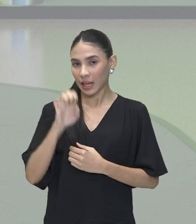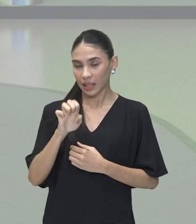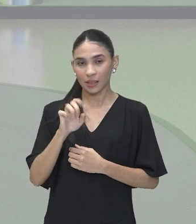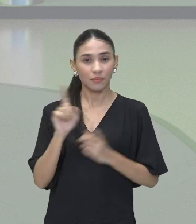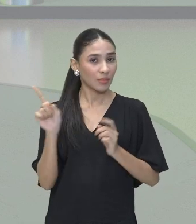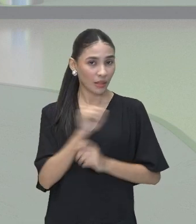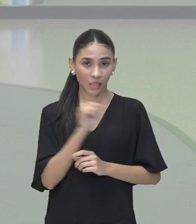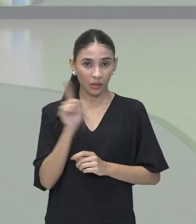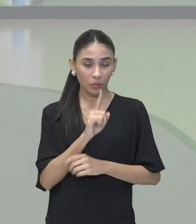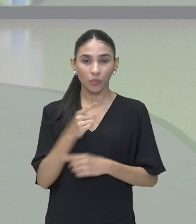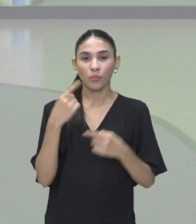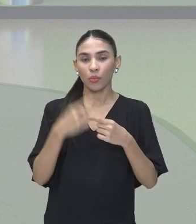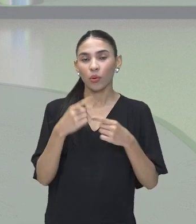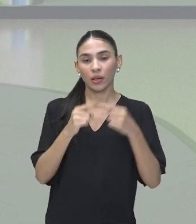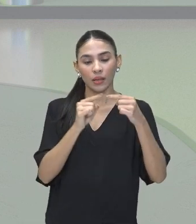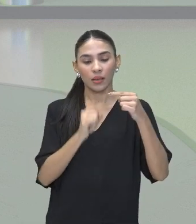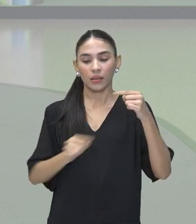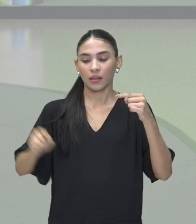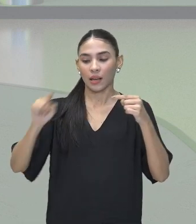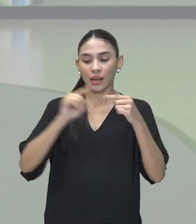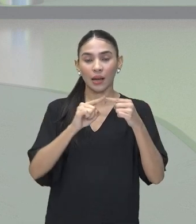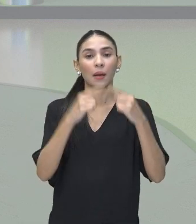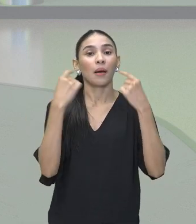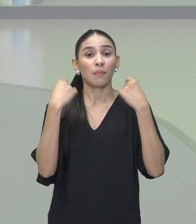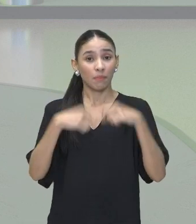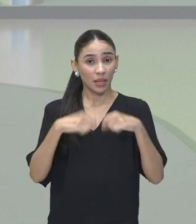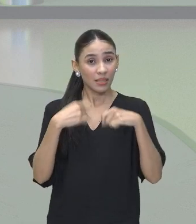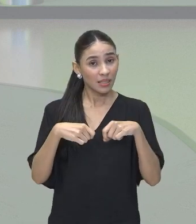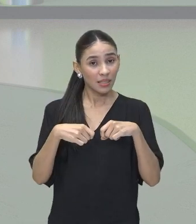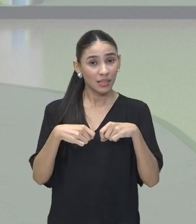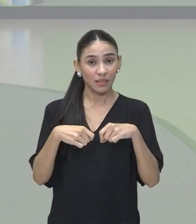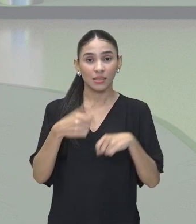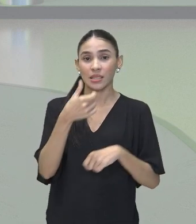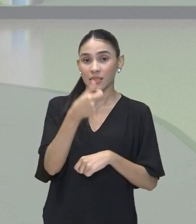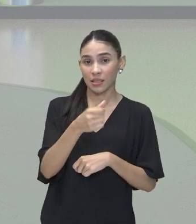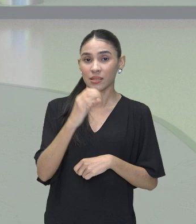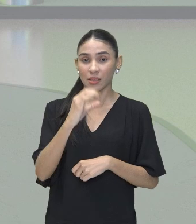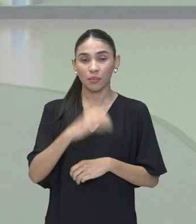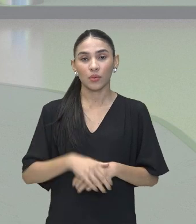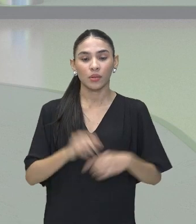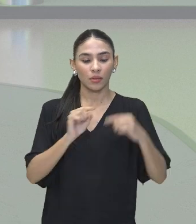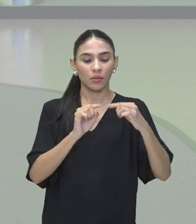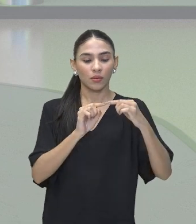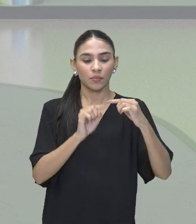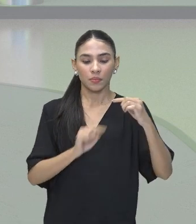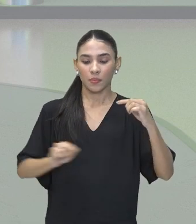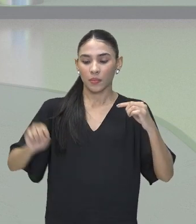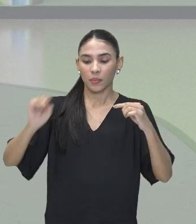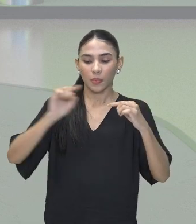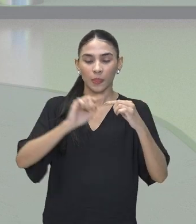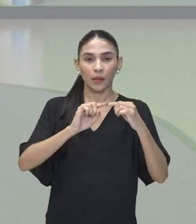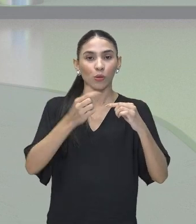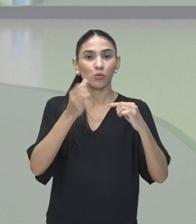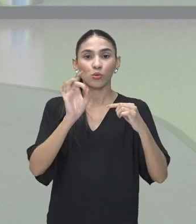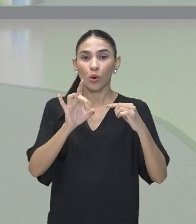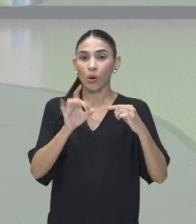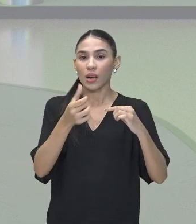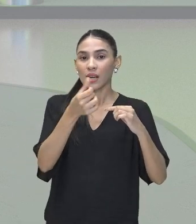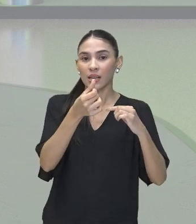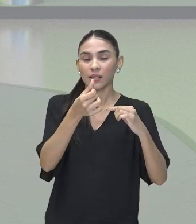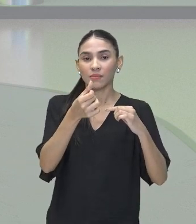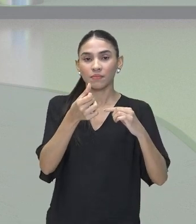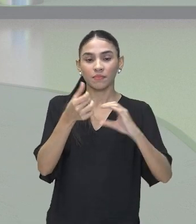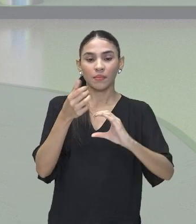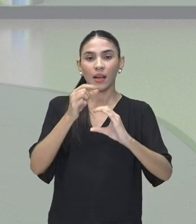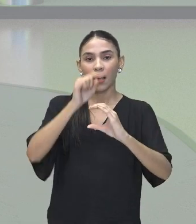ser aromática tem que ter 6 carbonos. Então, ou seja, o ciclo se fechou somente com carbonos. Então, seria